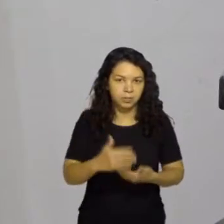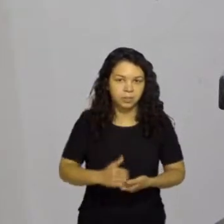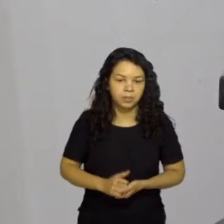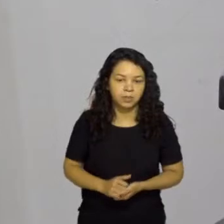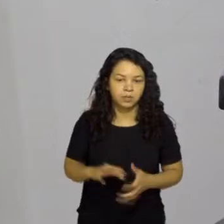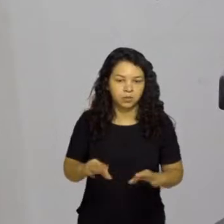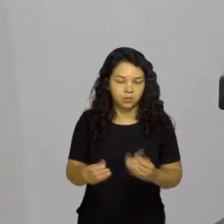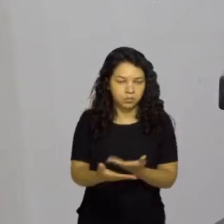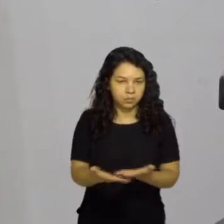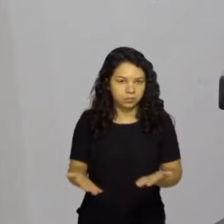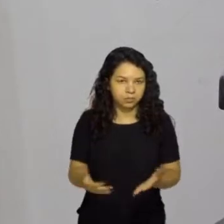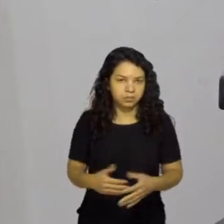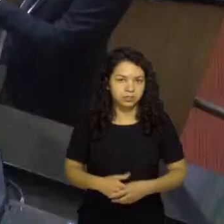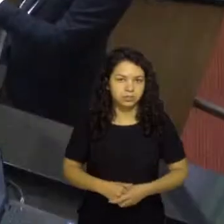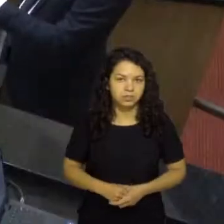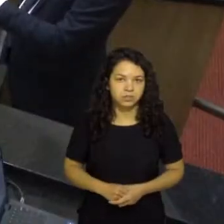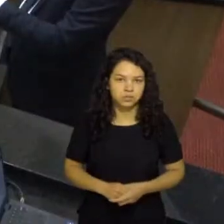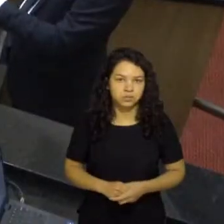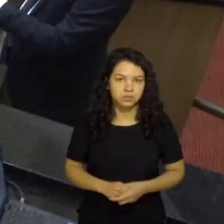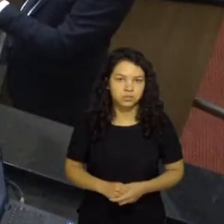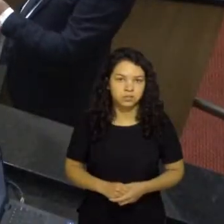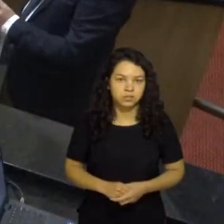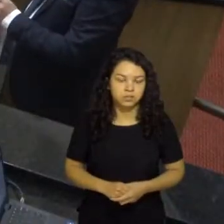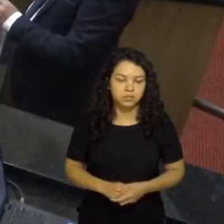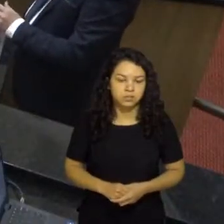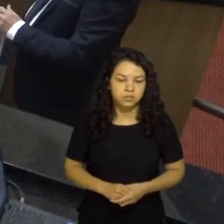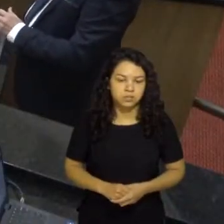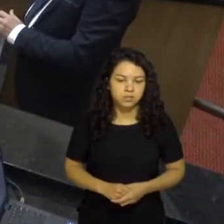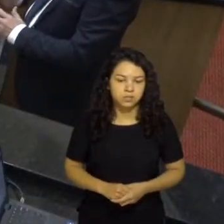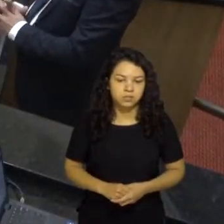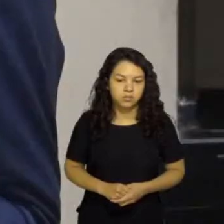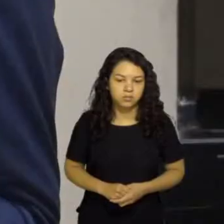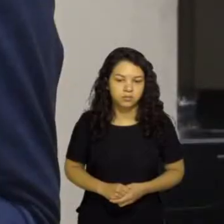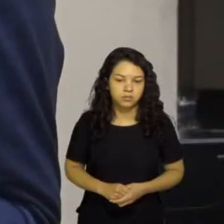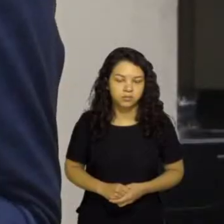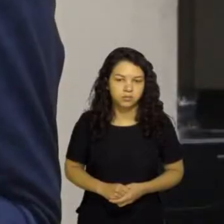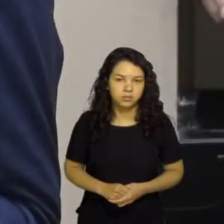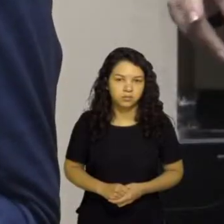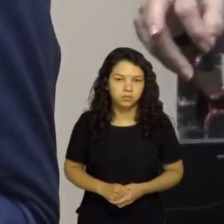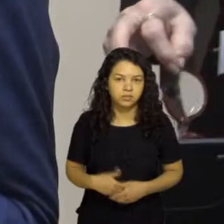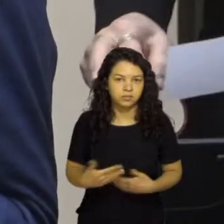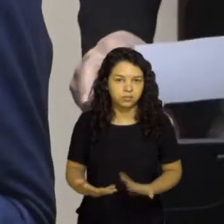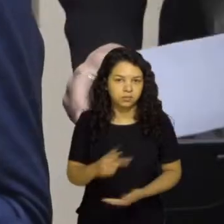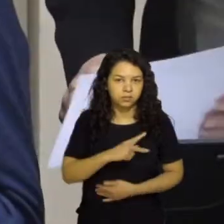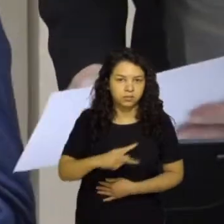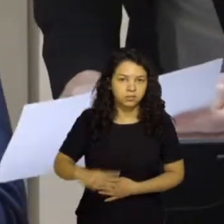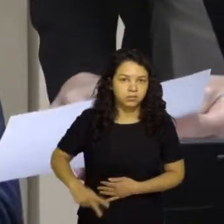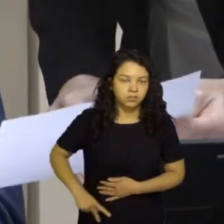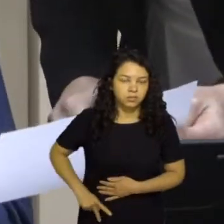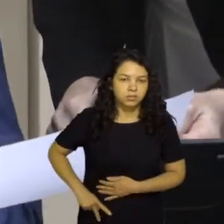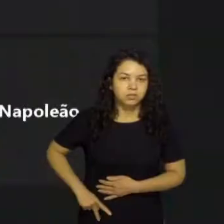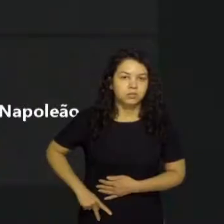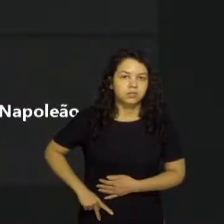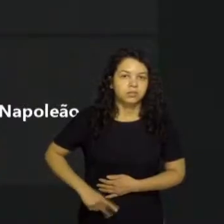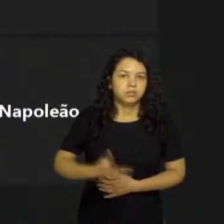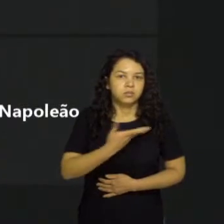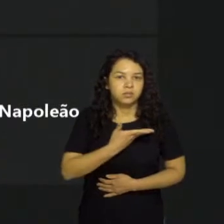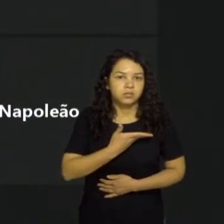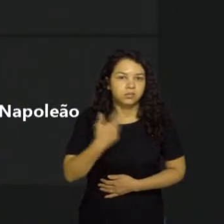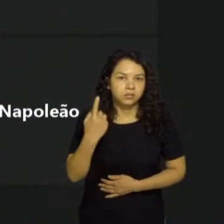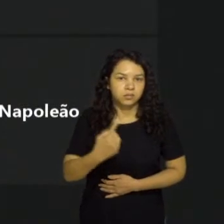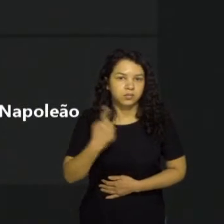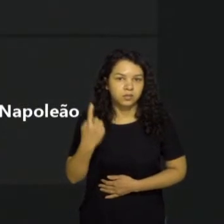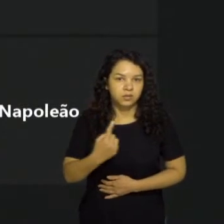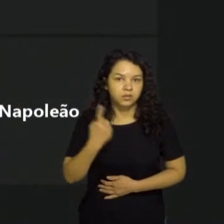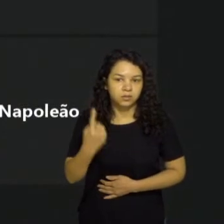senhoras. Deputado Maurício. Senhor presidente, Luiz Carlos, colegas deputados,